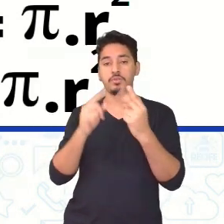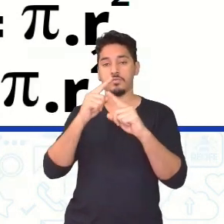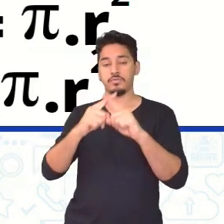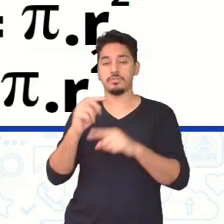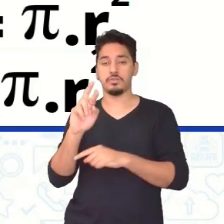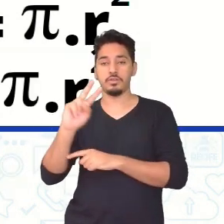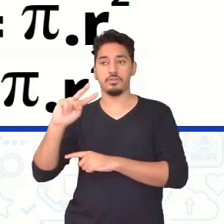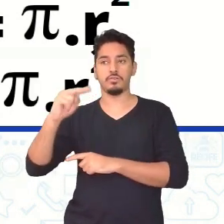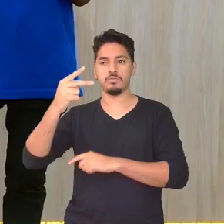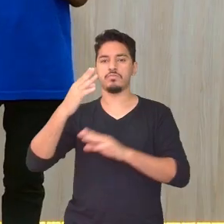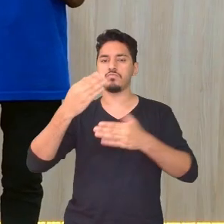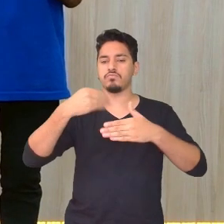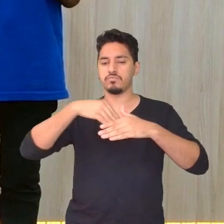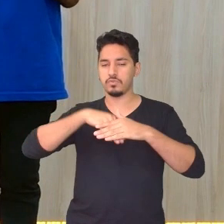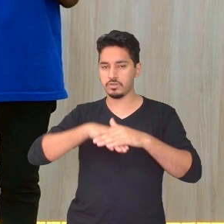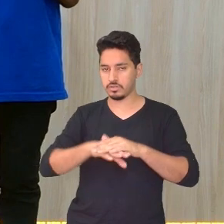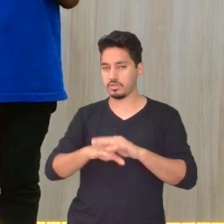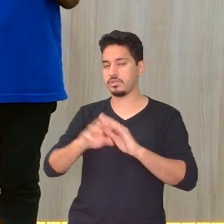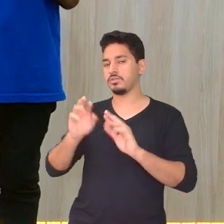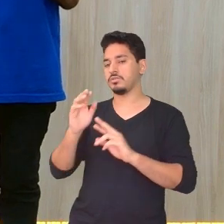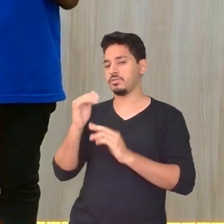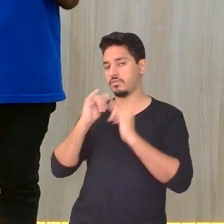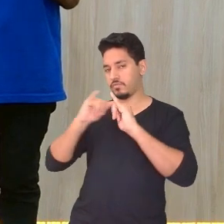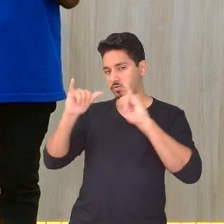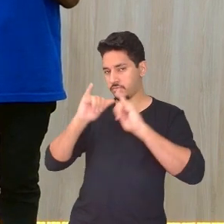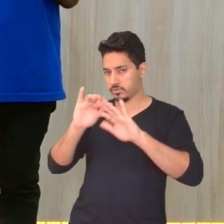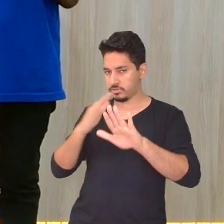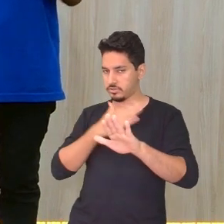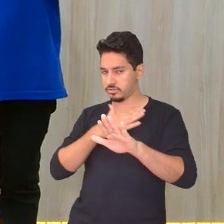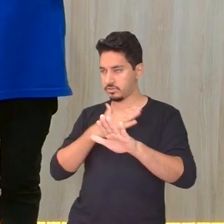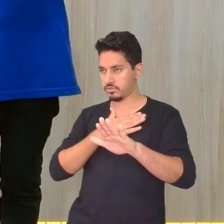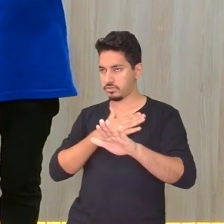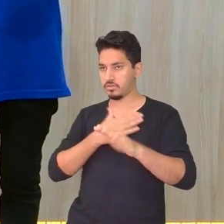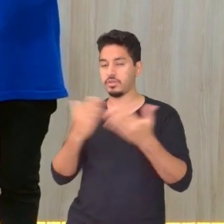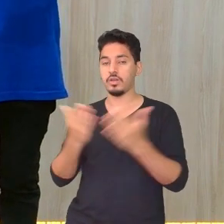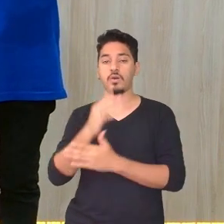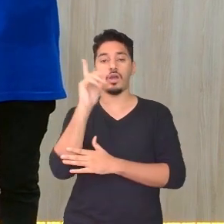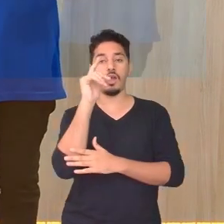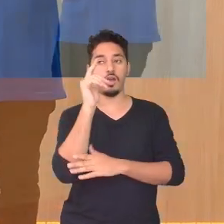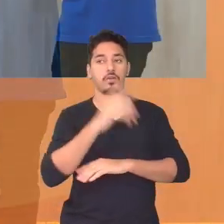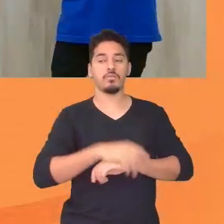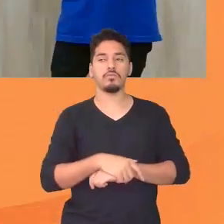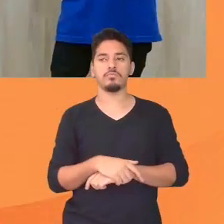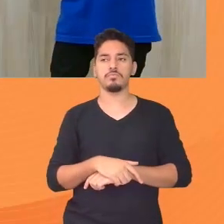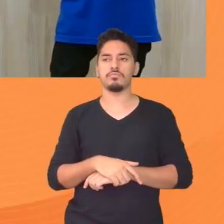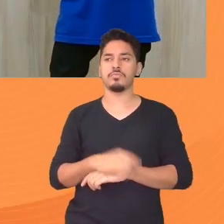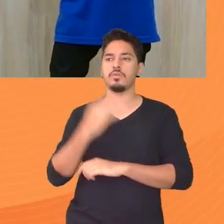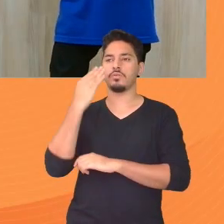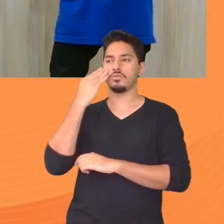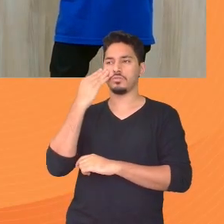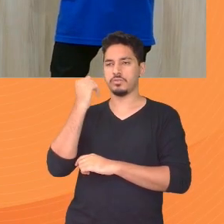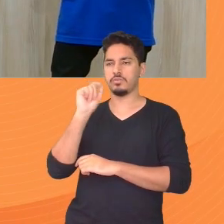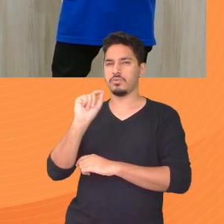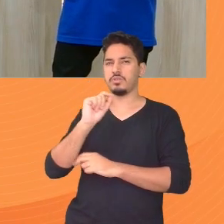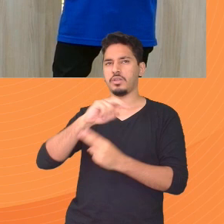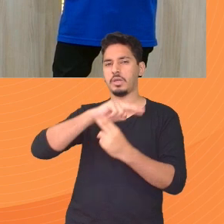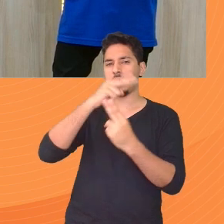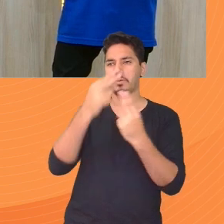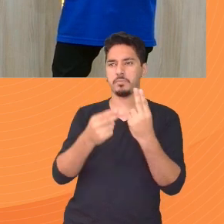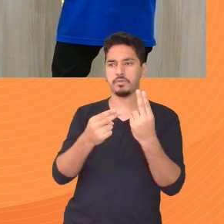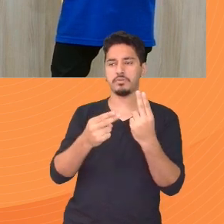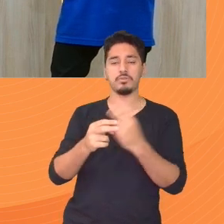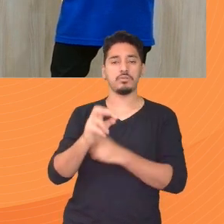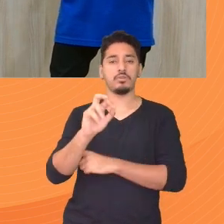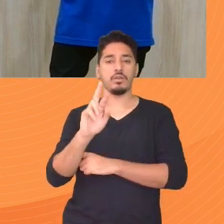vou guardar essa informaçãozinha aí, guardar ela, e vou para a água agora. Eu sei que πr ao quadrado, o que é πr ao quadrado, Ricardinho?